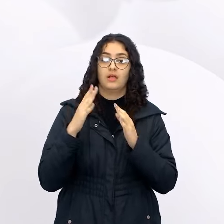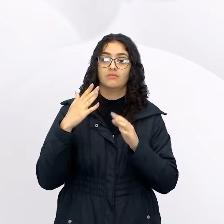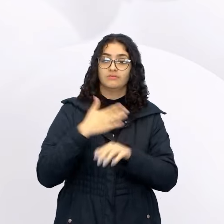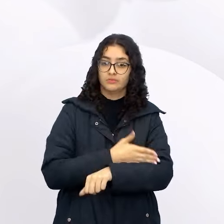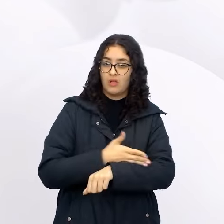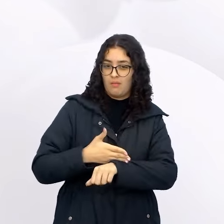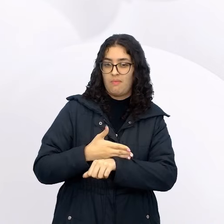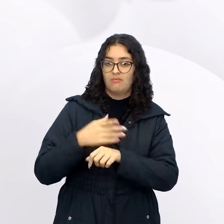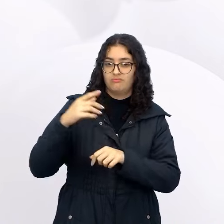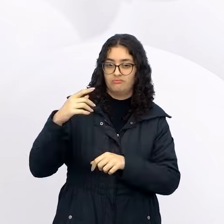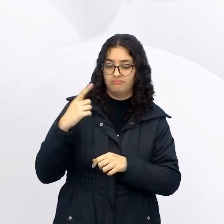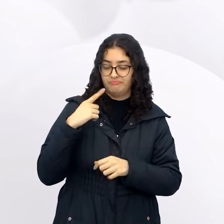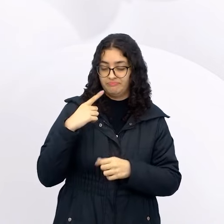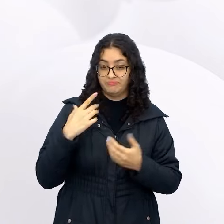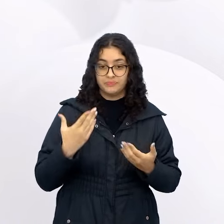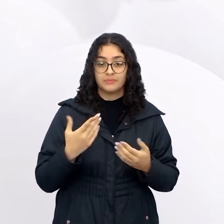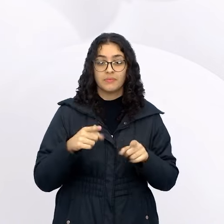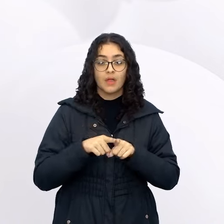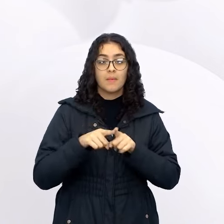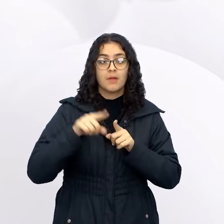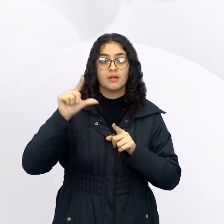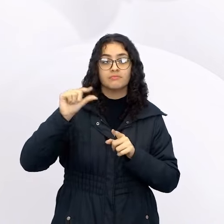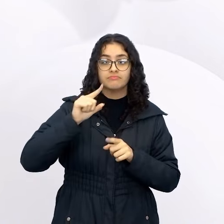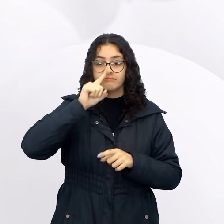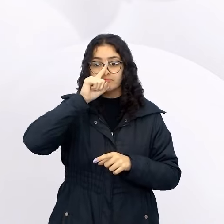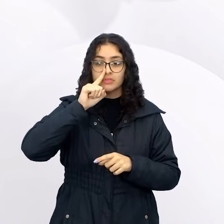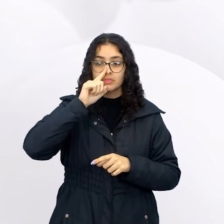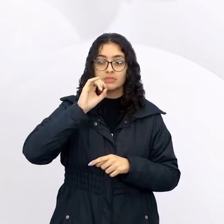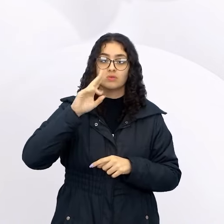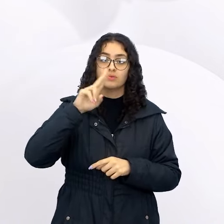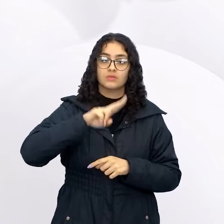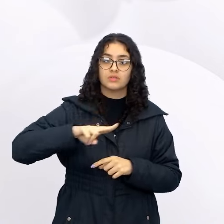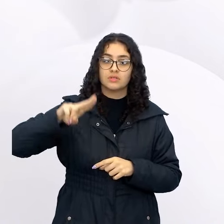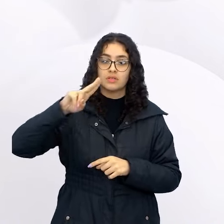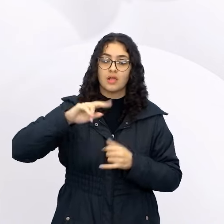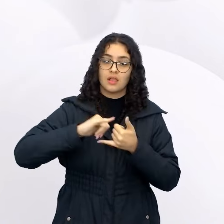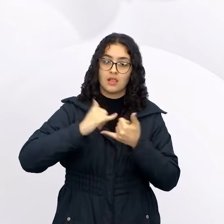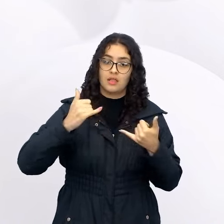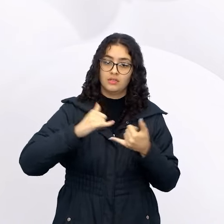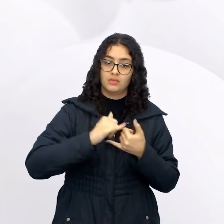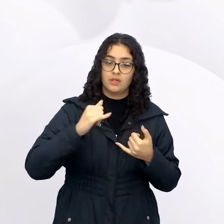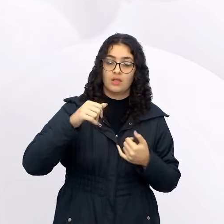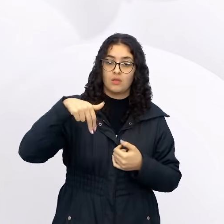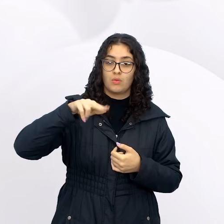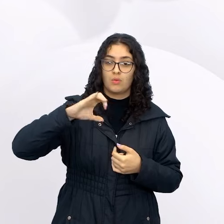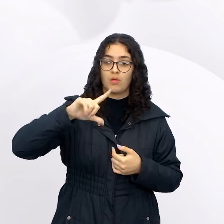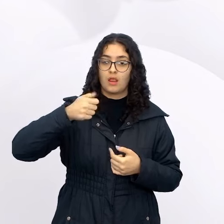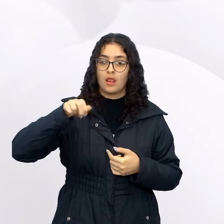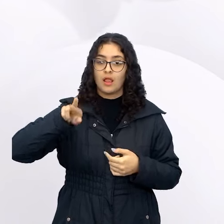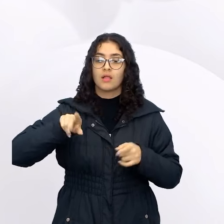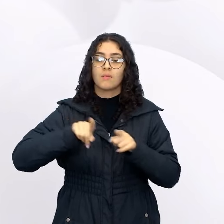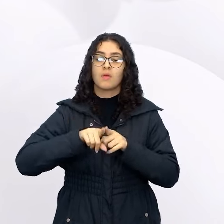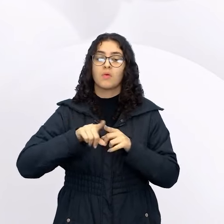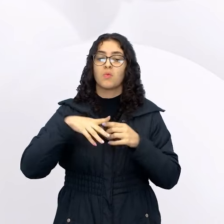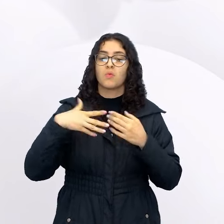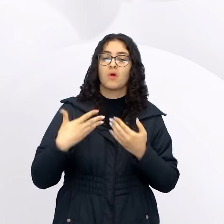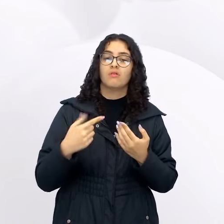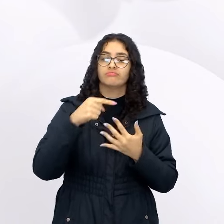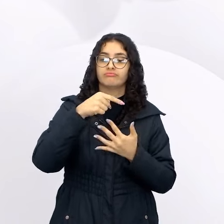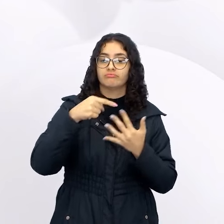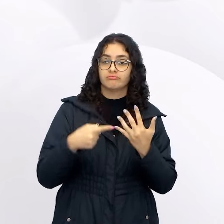riscos menores para compararmos, né, com o uso de energia nuclear, e quais são as fontes alternativas de energia sem a